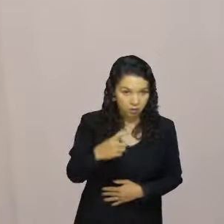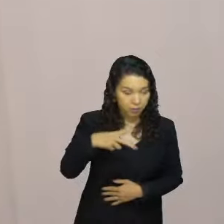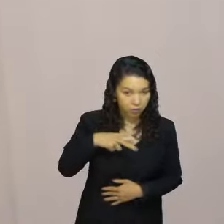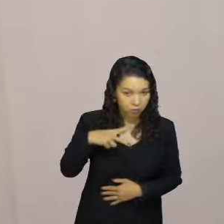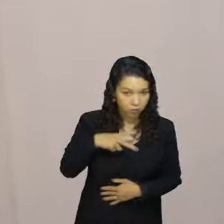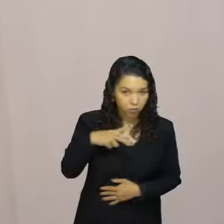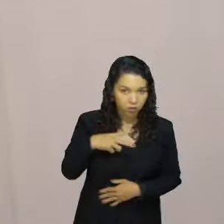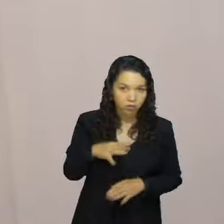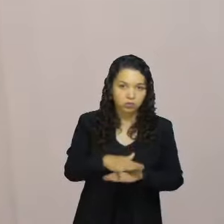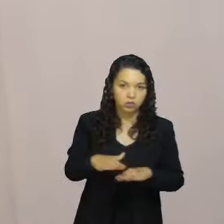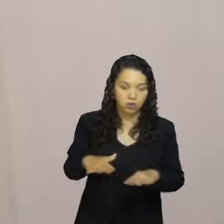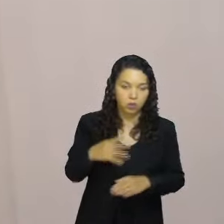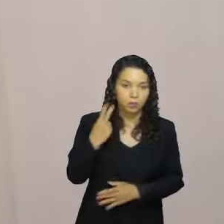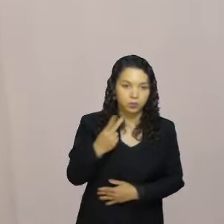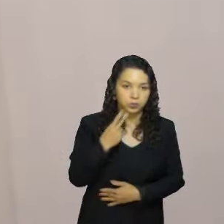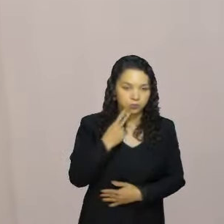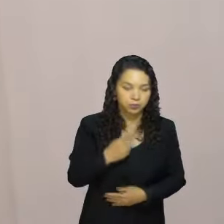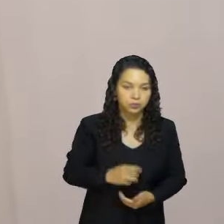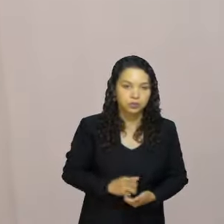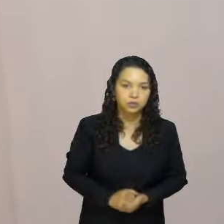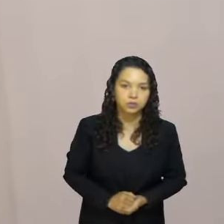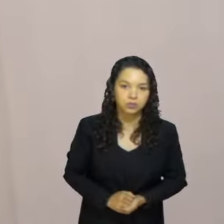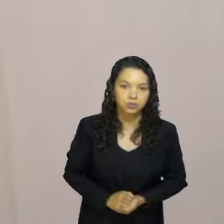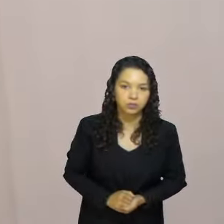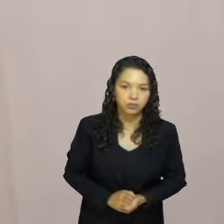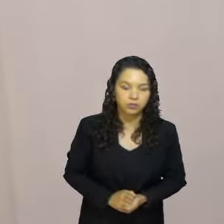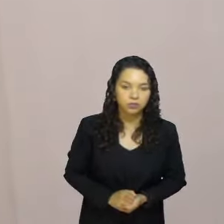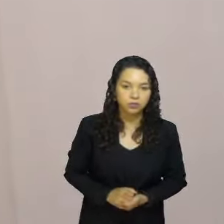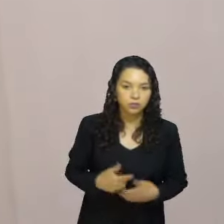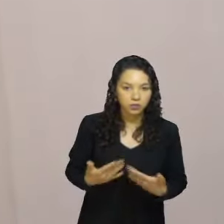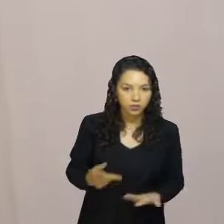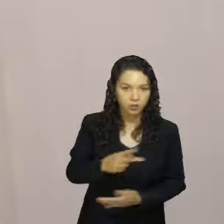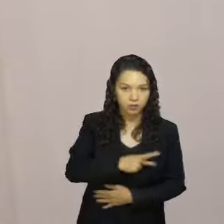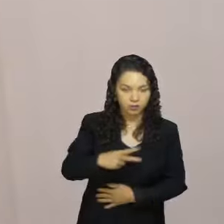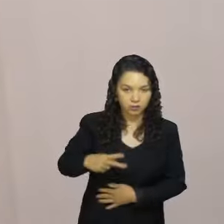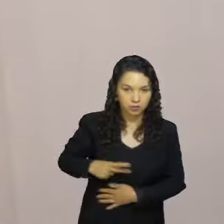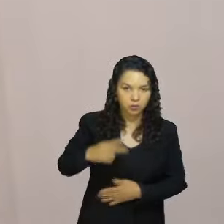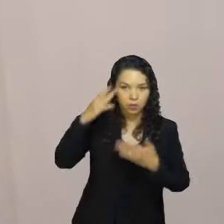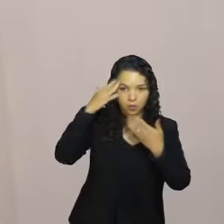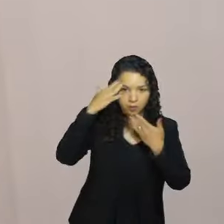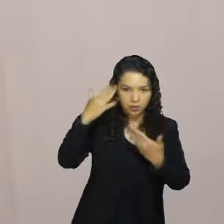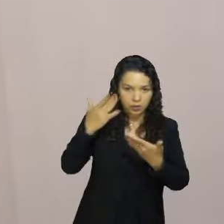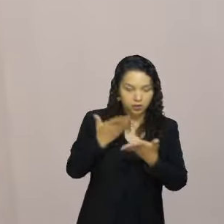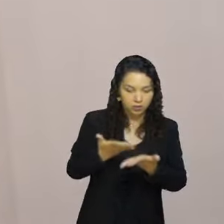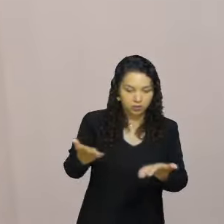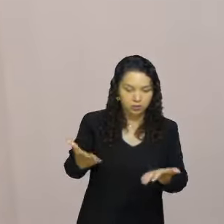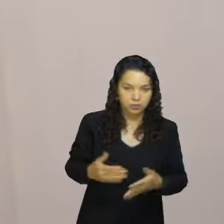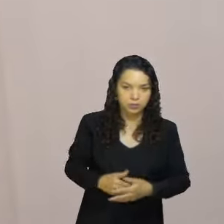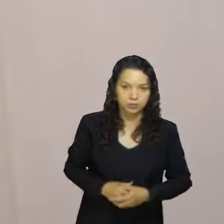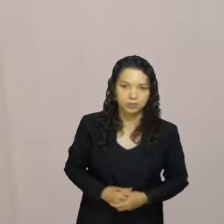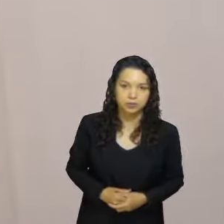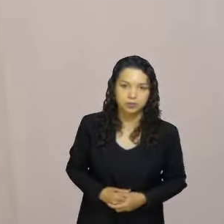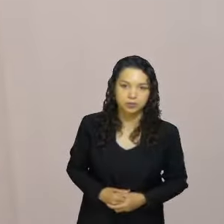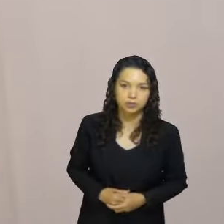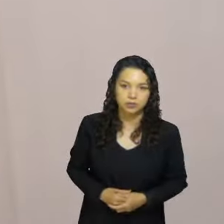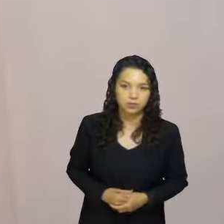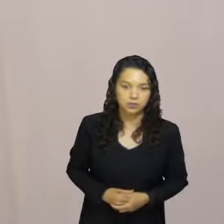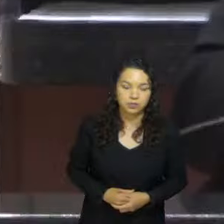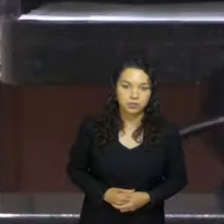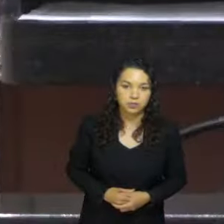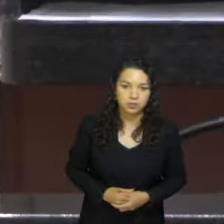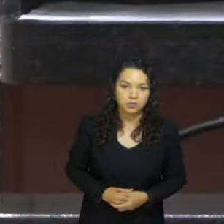pessoais e políticos. Seria isso, senhor presidente. Muito obrigado aos nobres colegas. Obrigado.